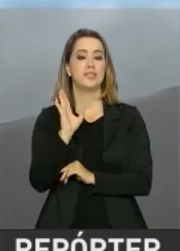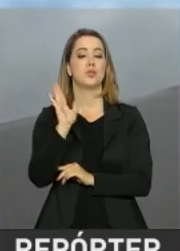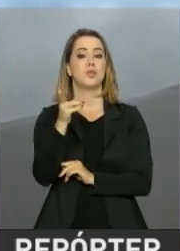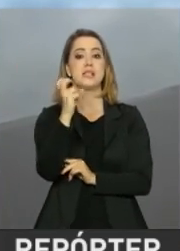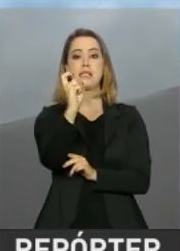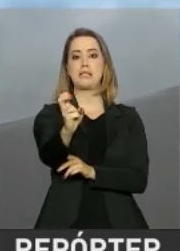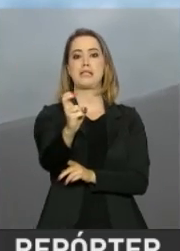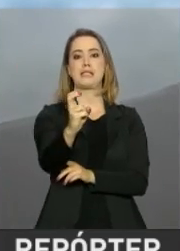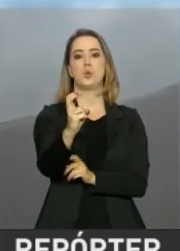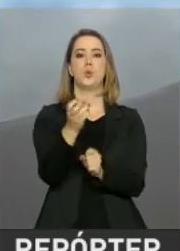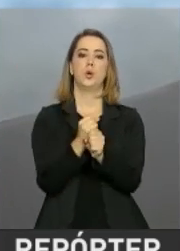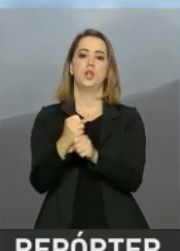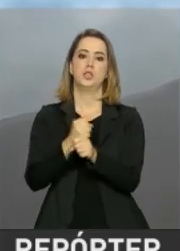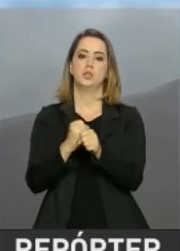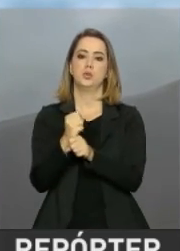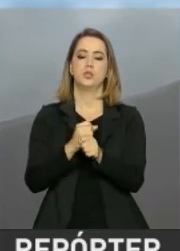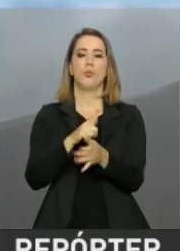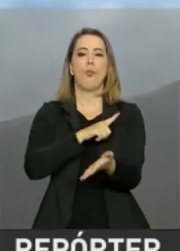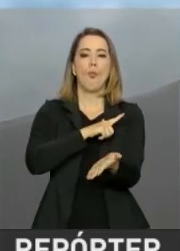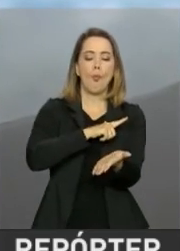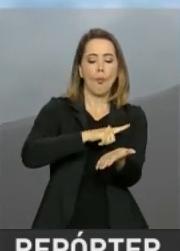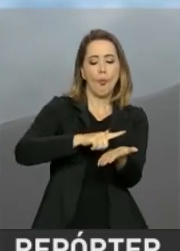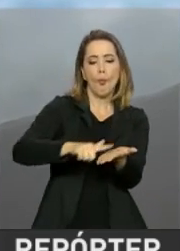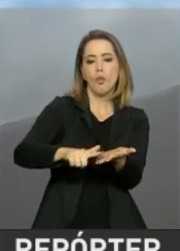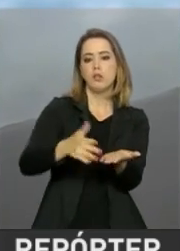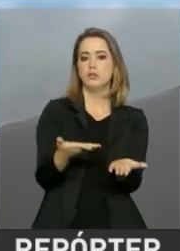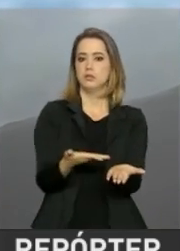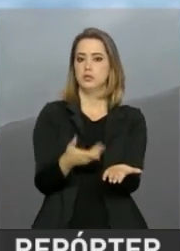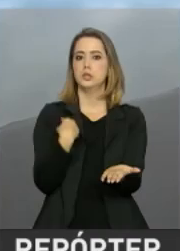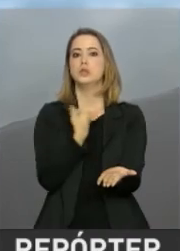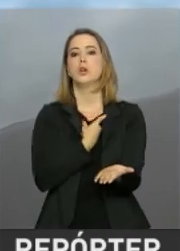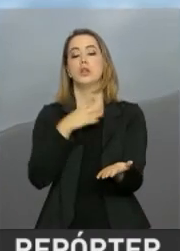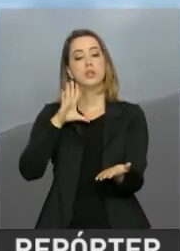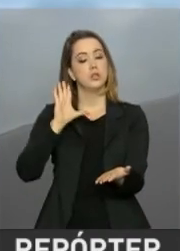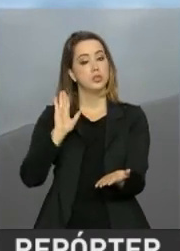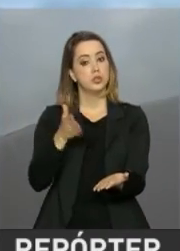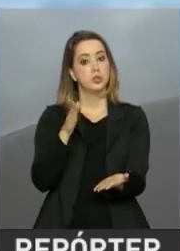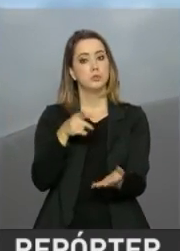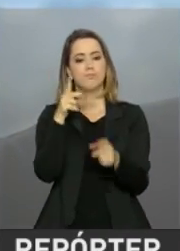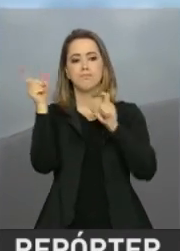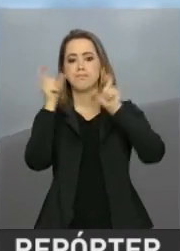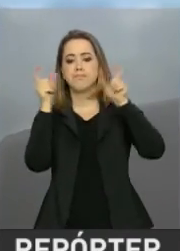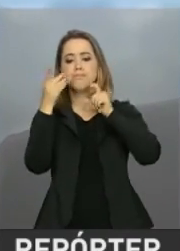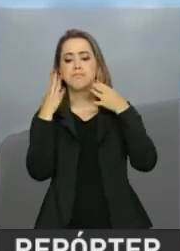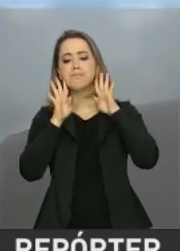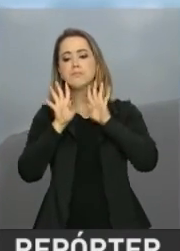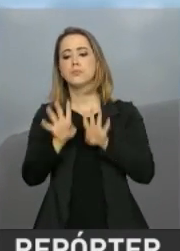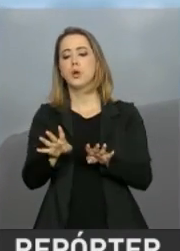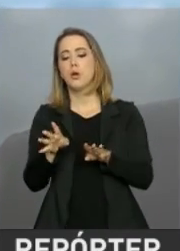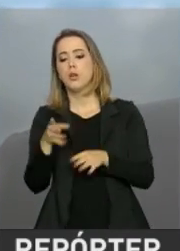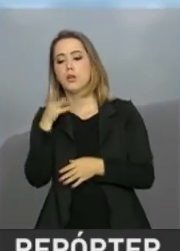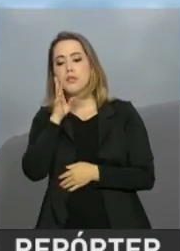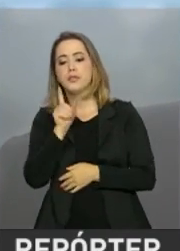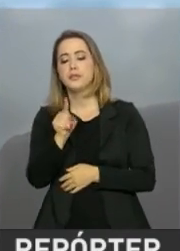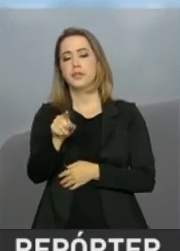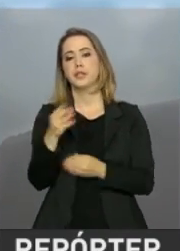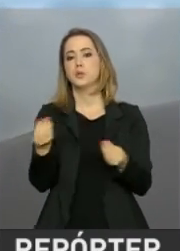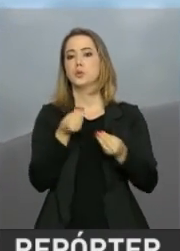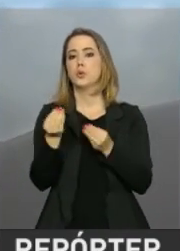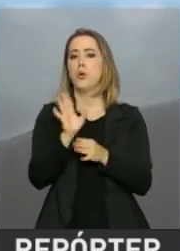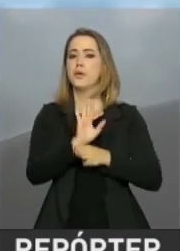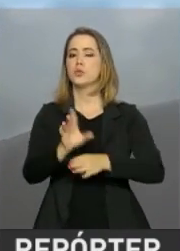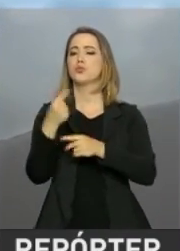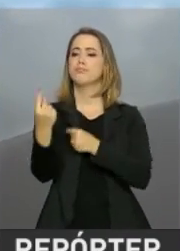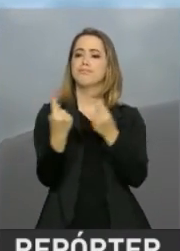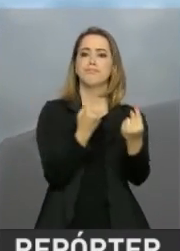e por isto nós estamos atentos e agindo agindo no sentido de colaborar com cada município através